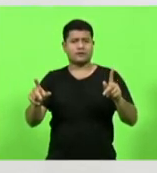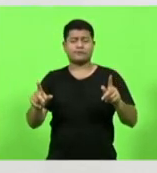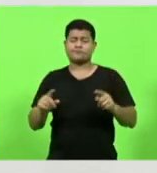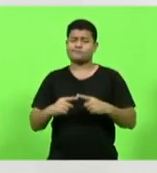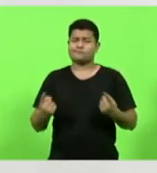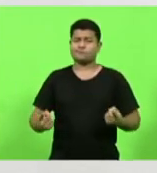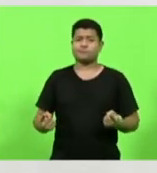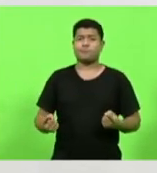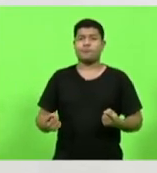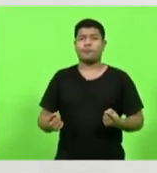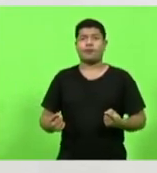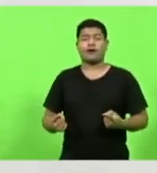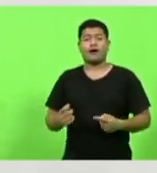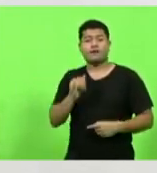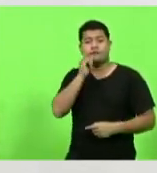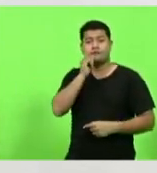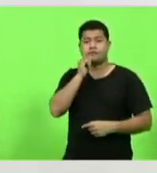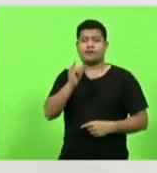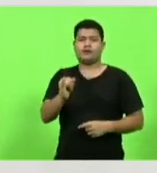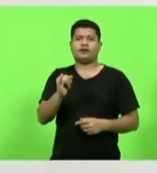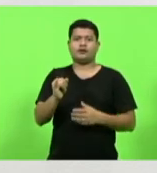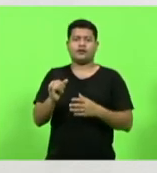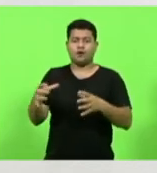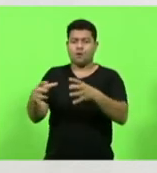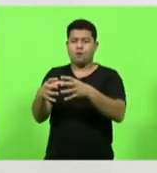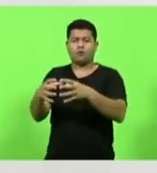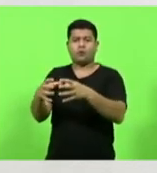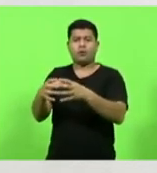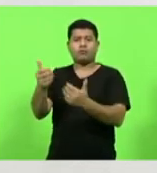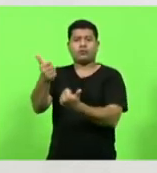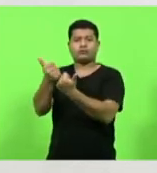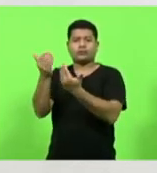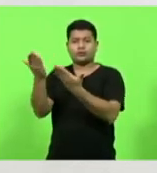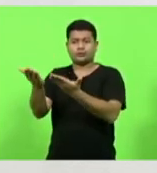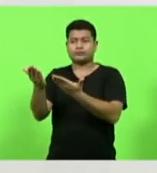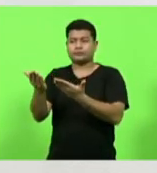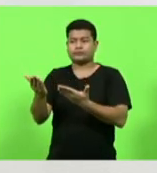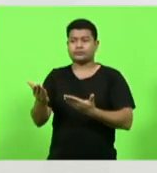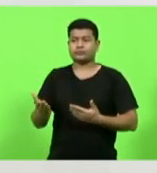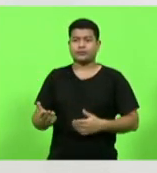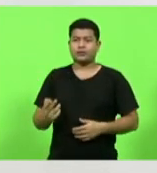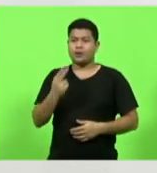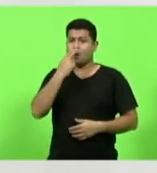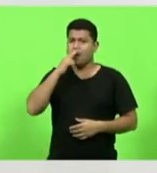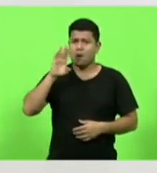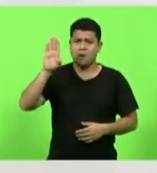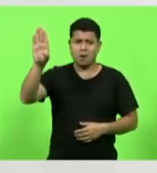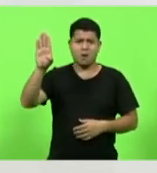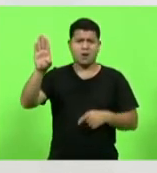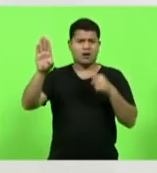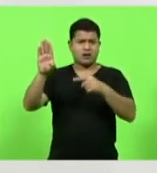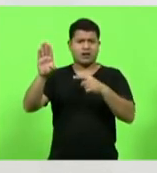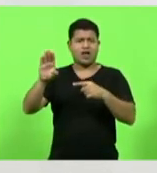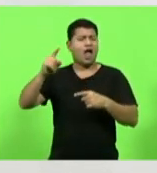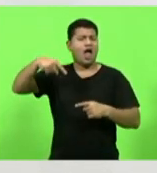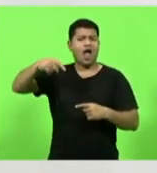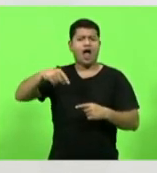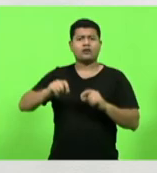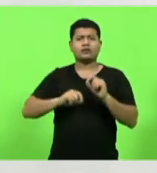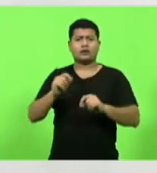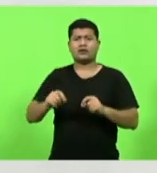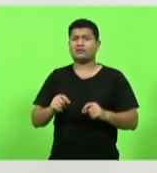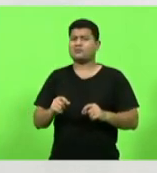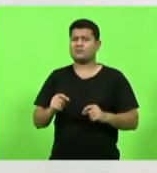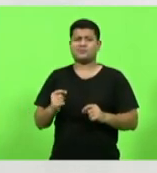chamar bolsonarista ou Bolsonaro de nazista é um exemplo da máxima de